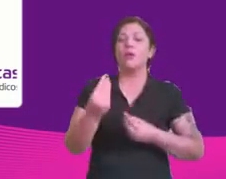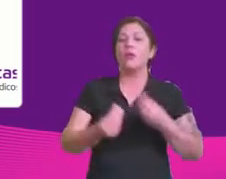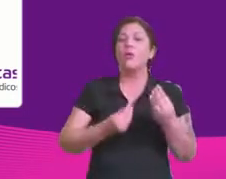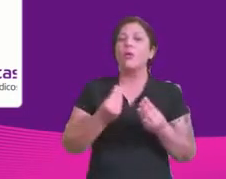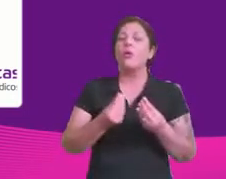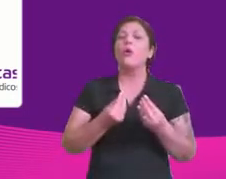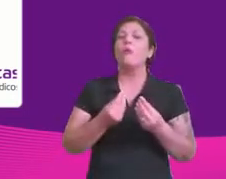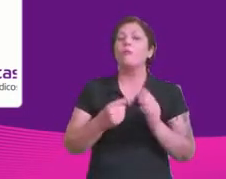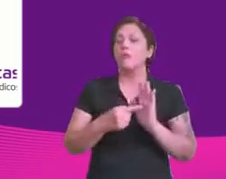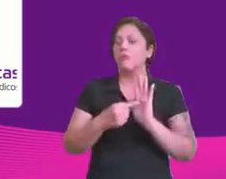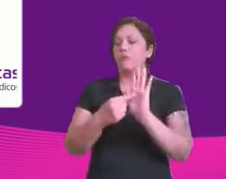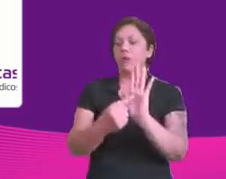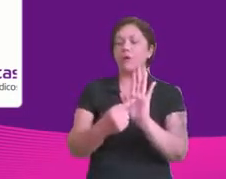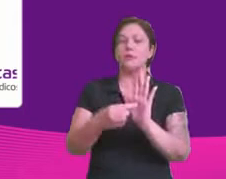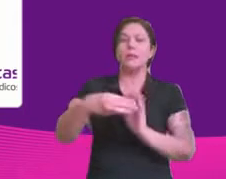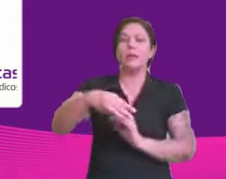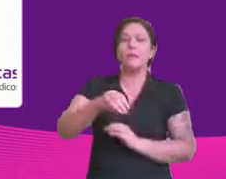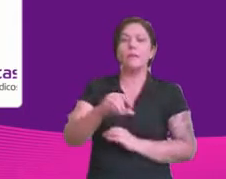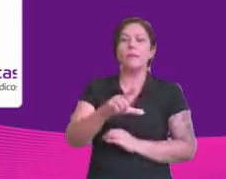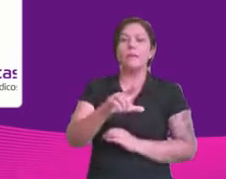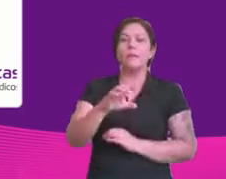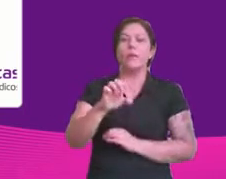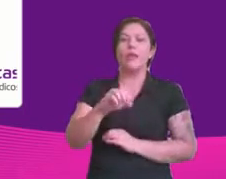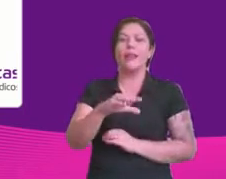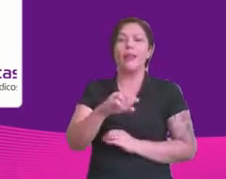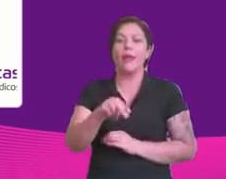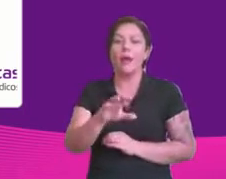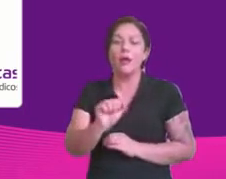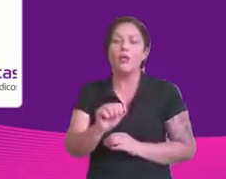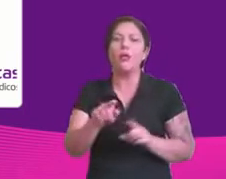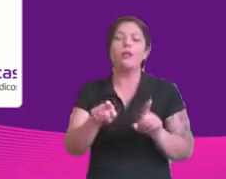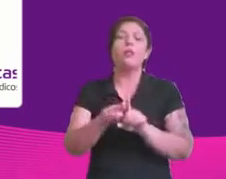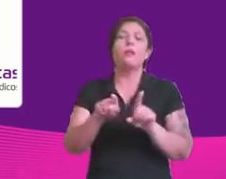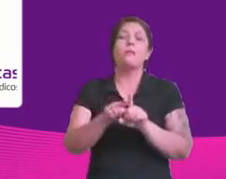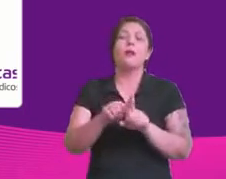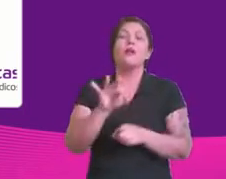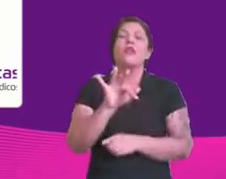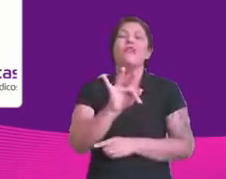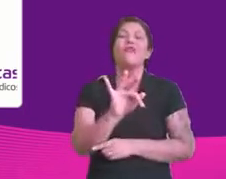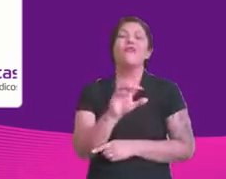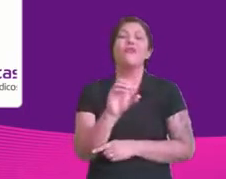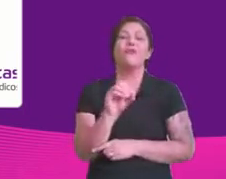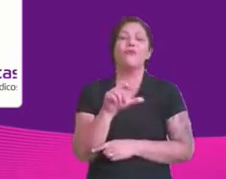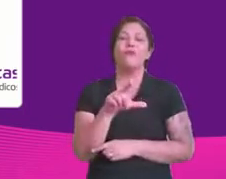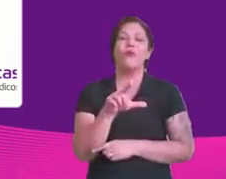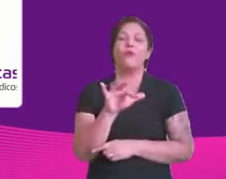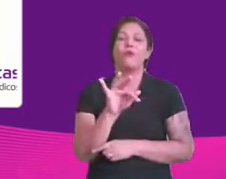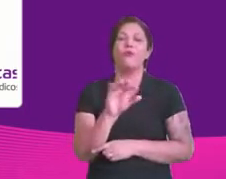foi iniciado o tratamento com FOLFOX e nivolumab em